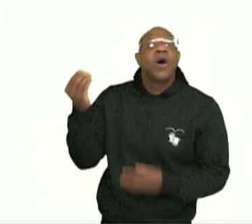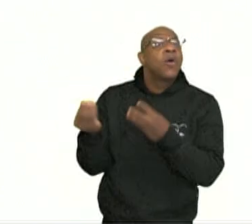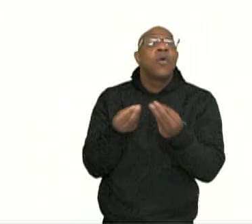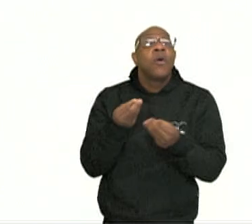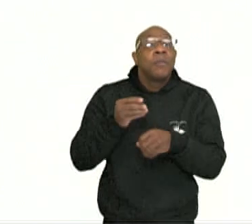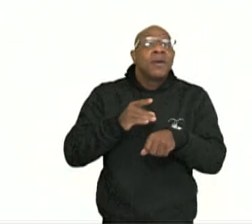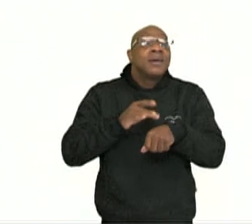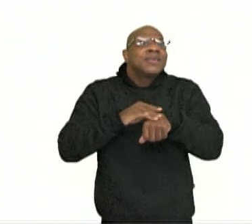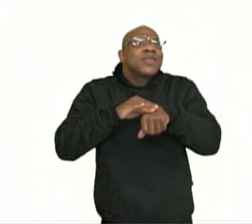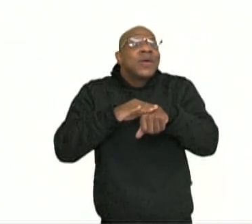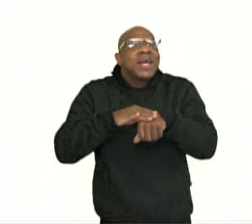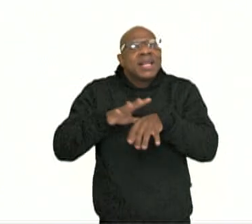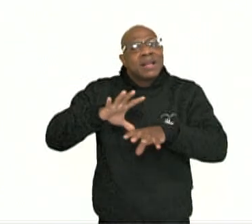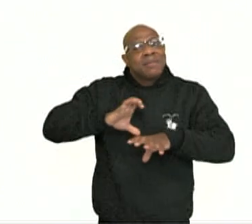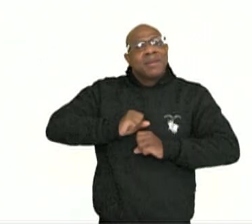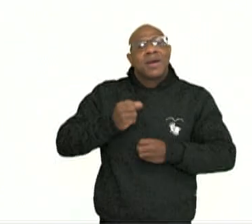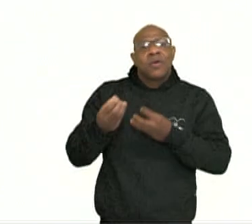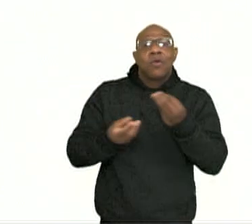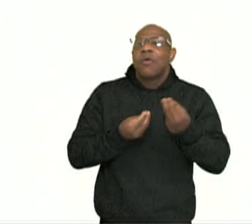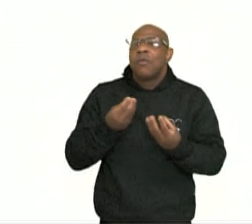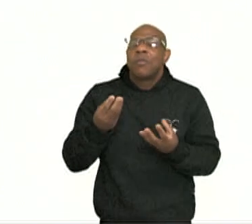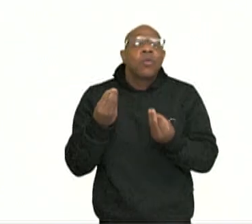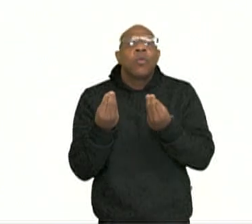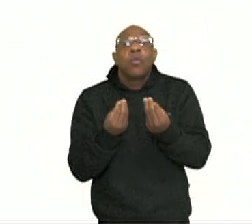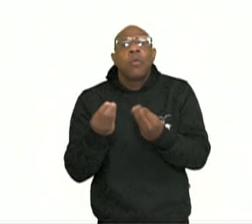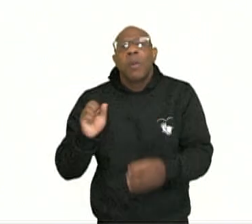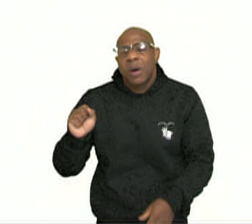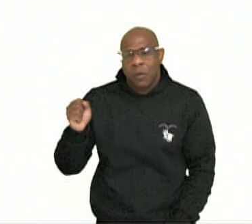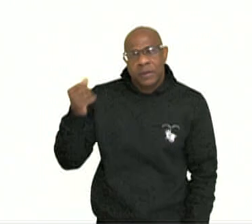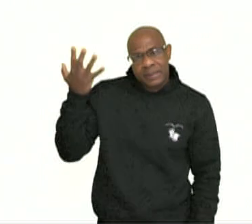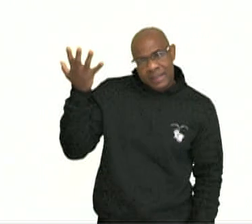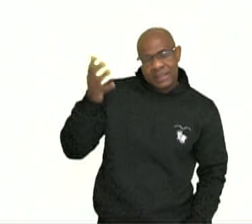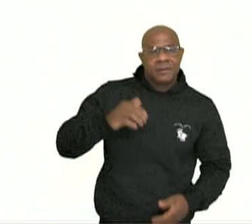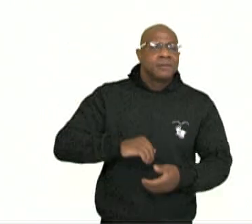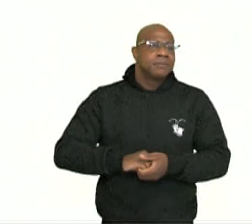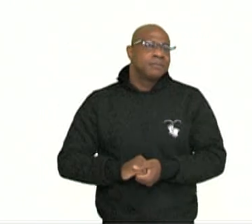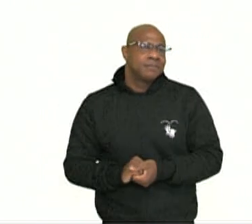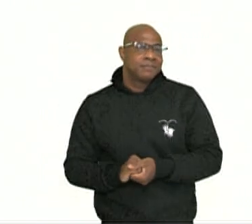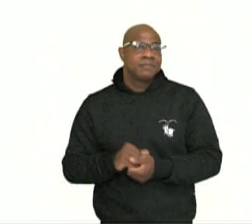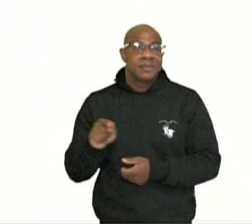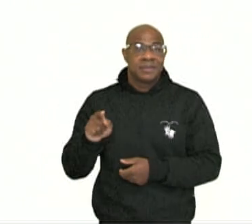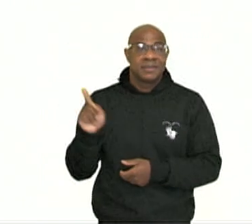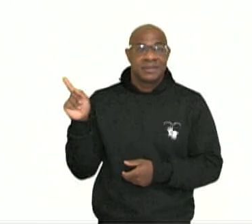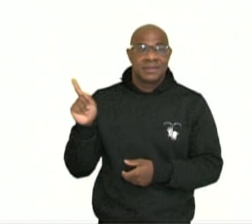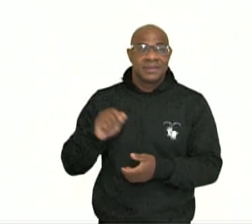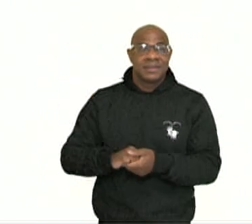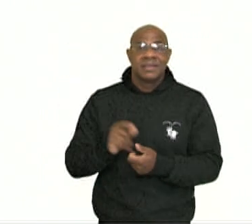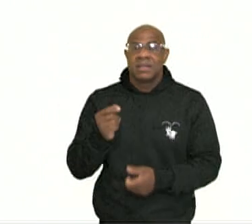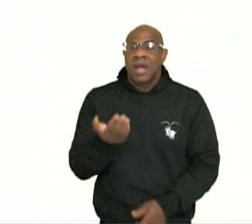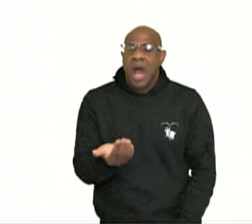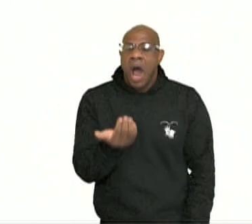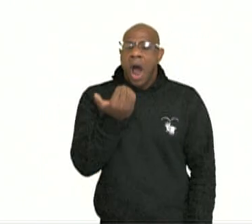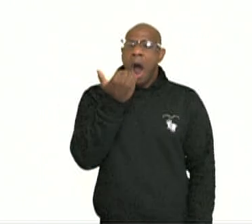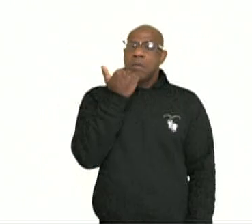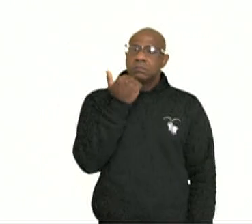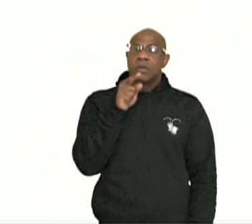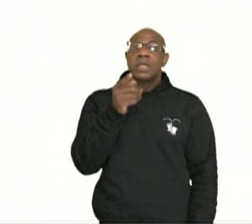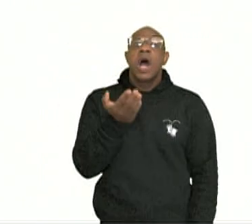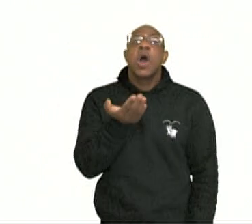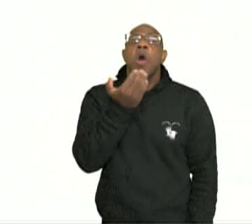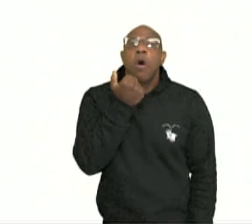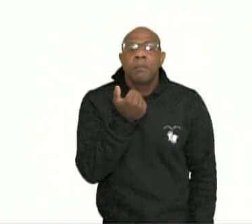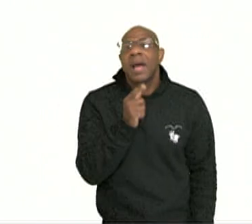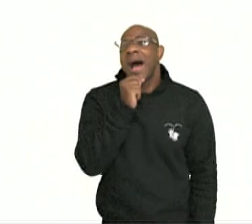né? Como que ela ocorre. Como que ocorre? Pela ingestão. Tem que ingerir o quê, professora?